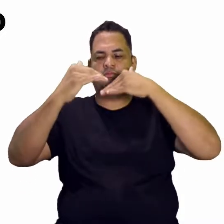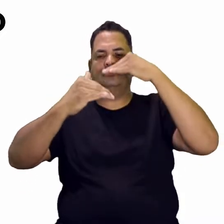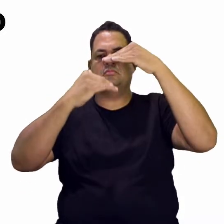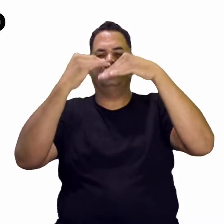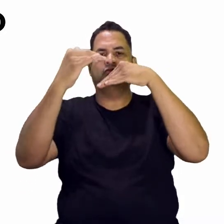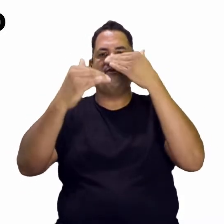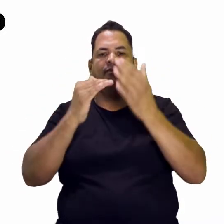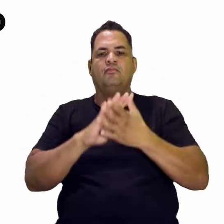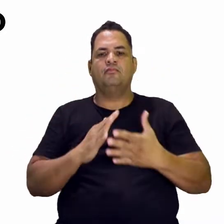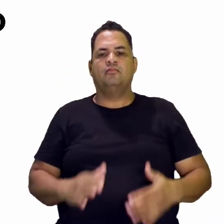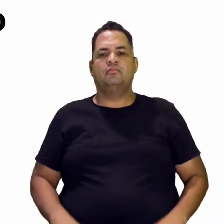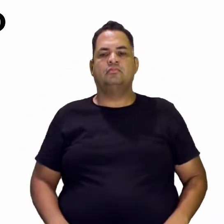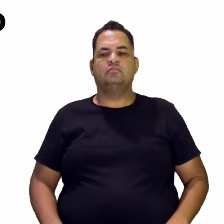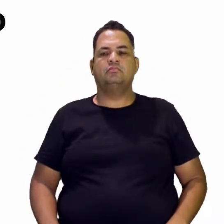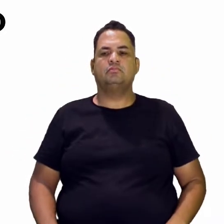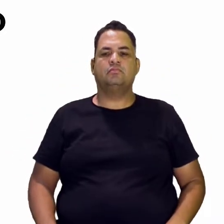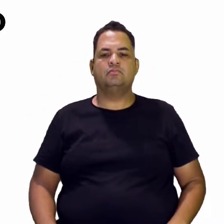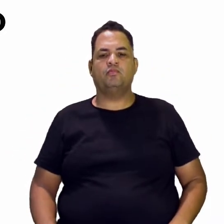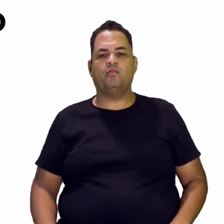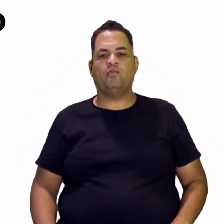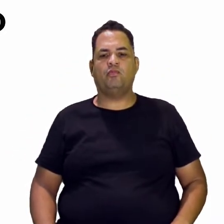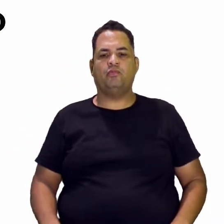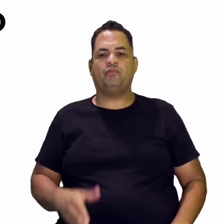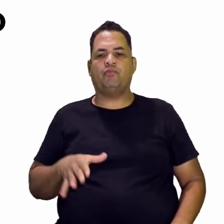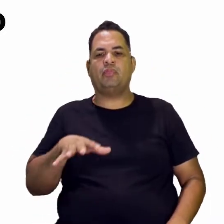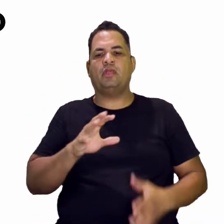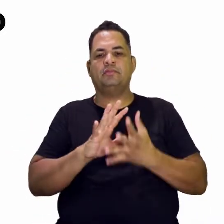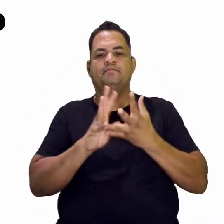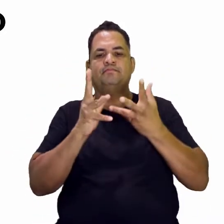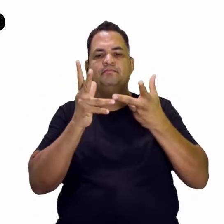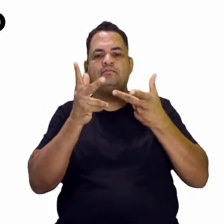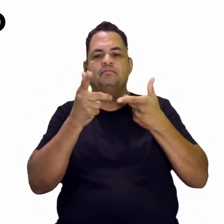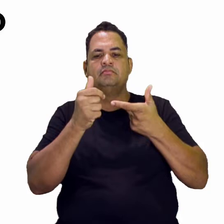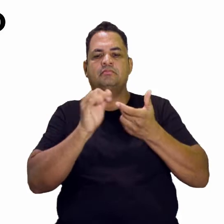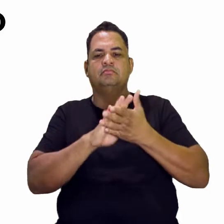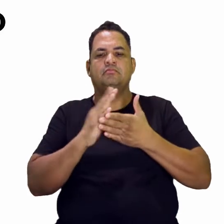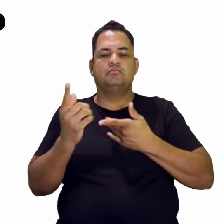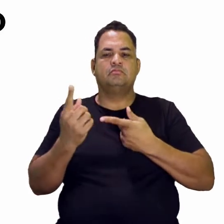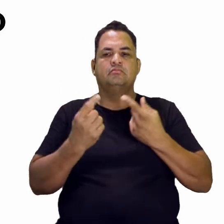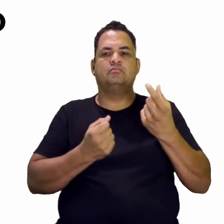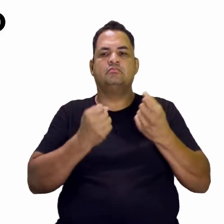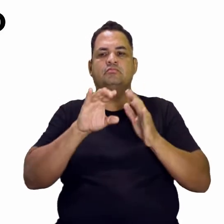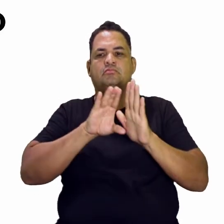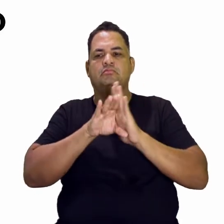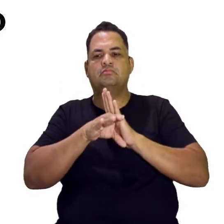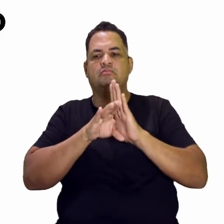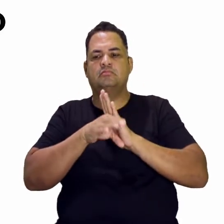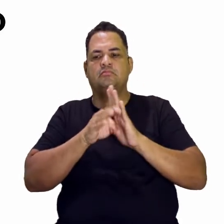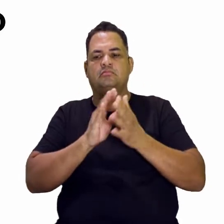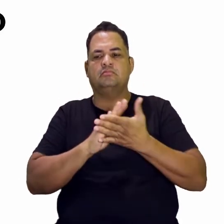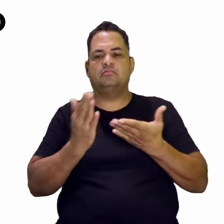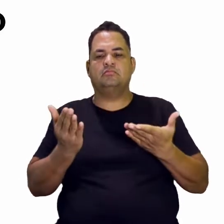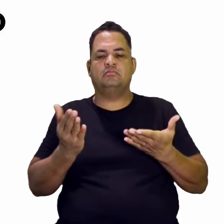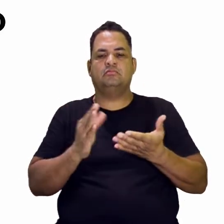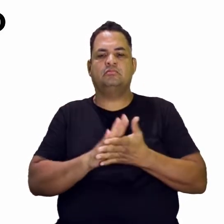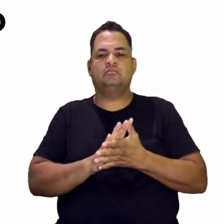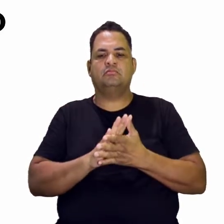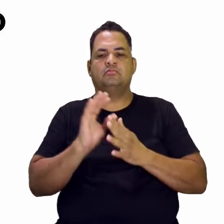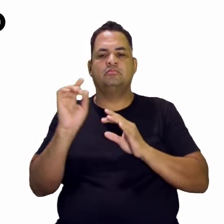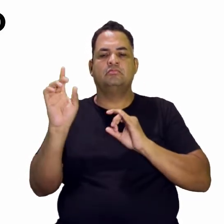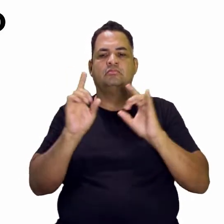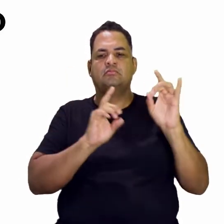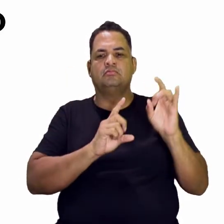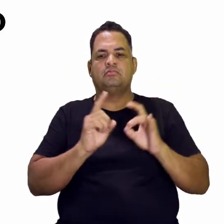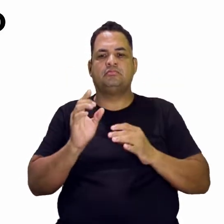desenvolvimento, tá? Da sua habilidade ali com alguns conceitos que elas vão,